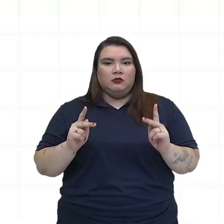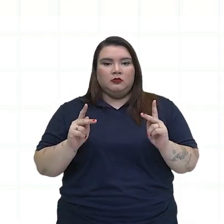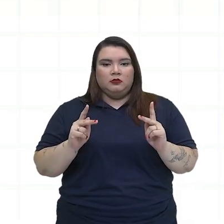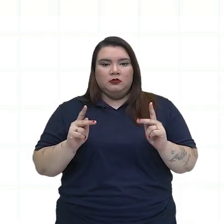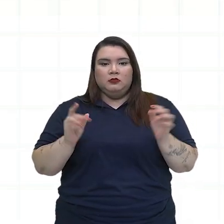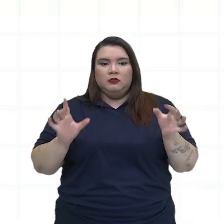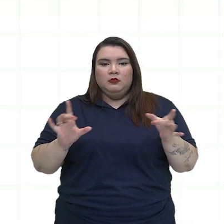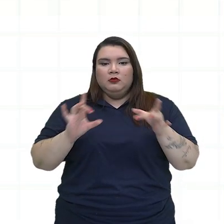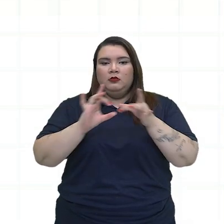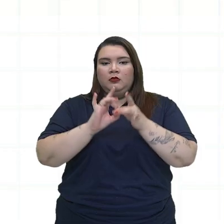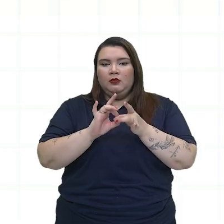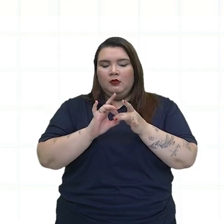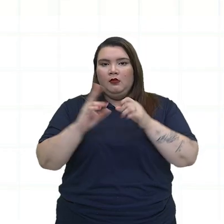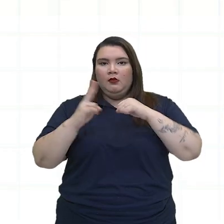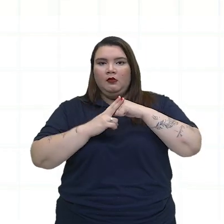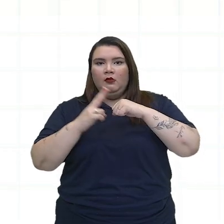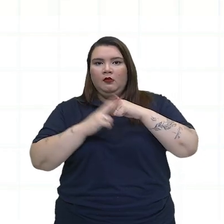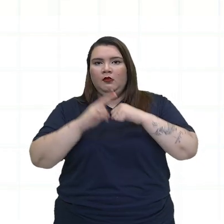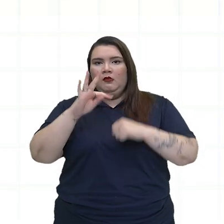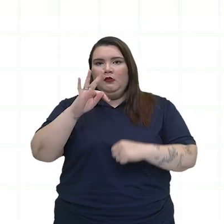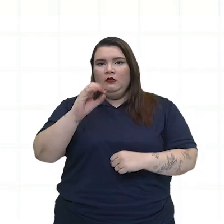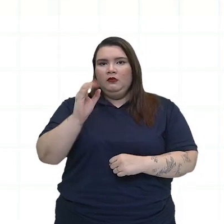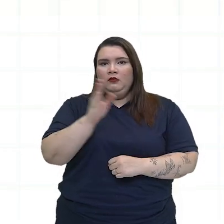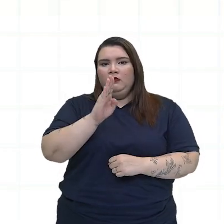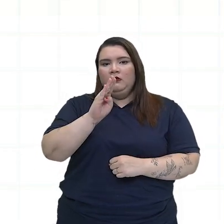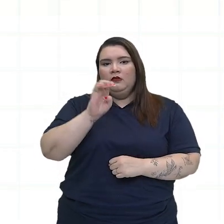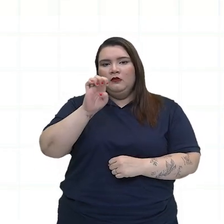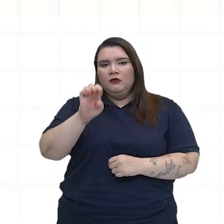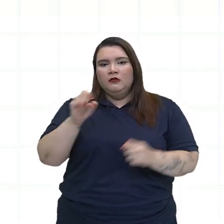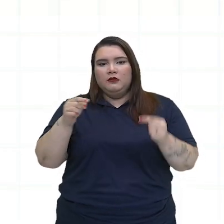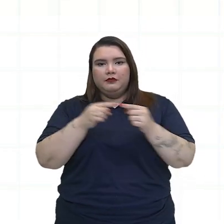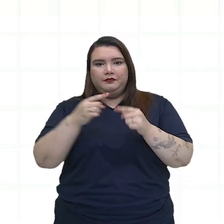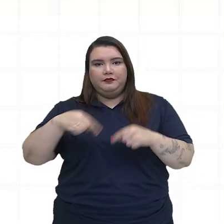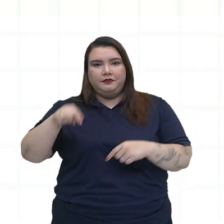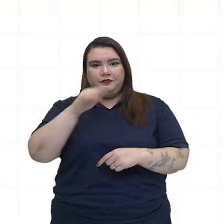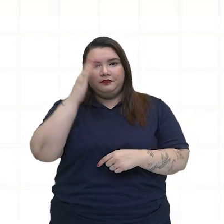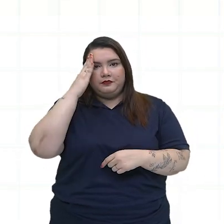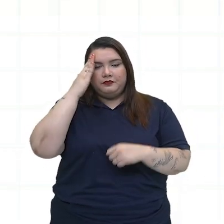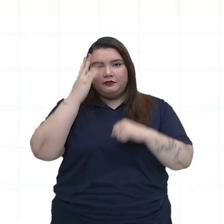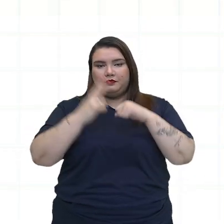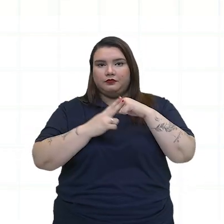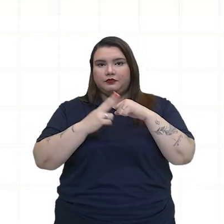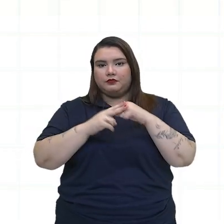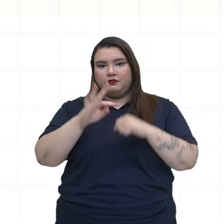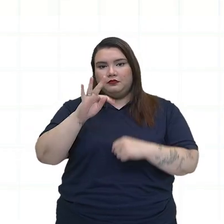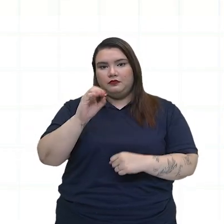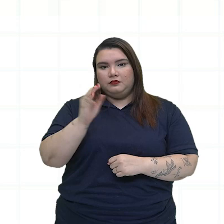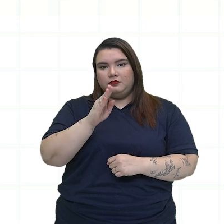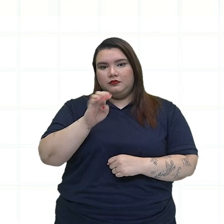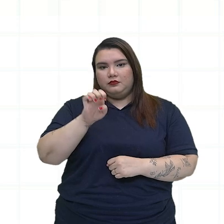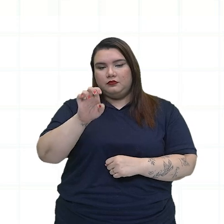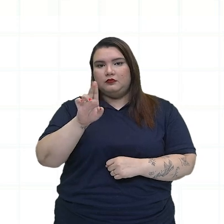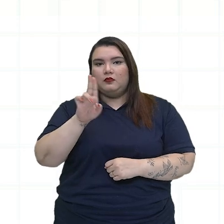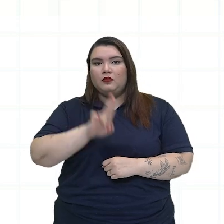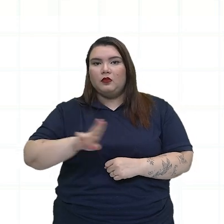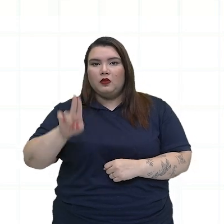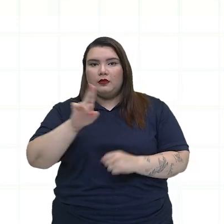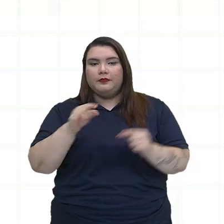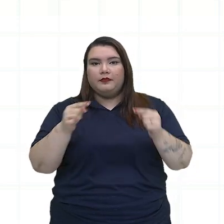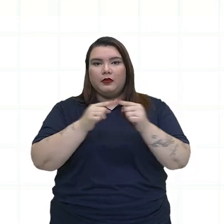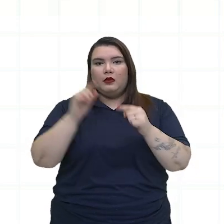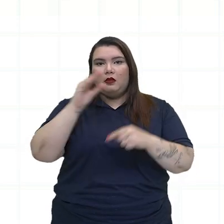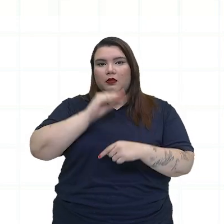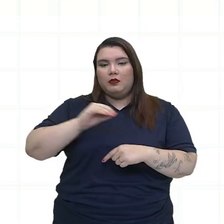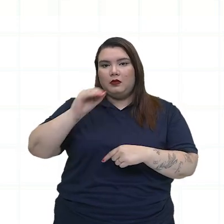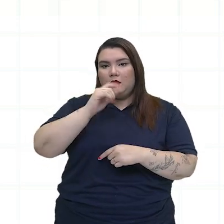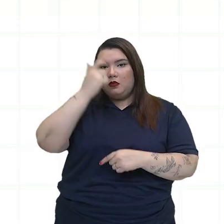Ok? Juntamente com o verbo to be, porque vocês sabem que o verbo to be, ele vai ser usado para a gente falar